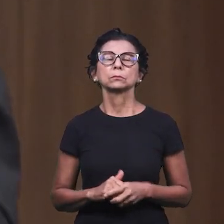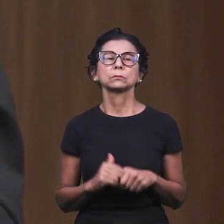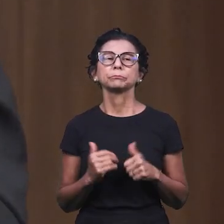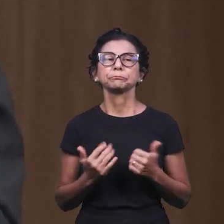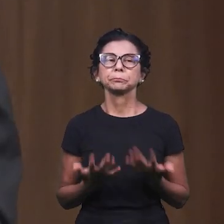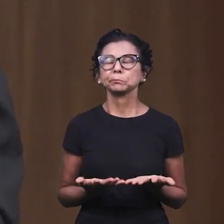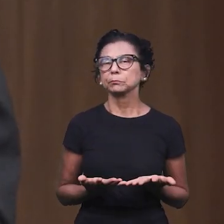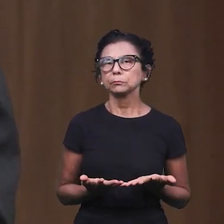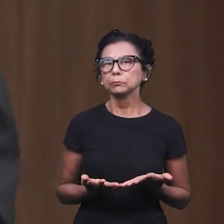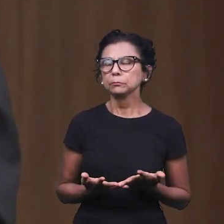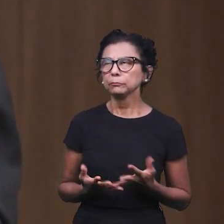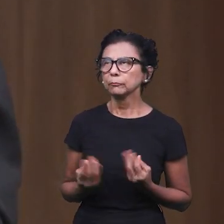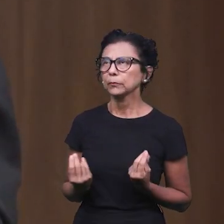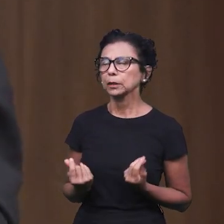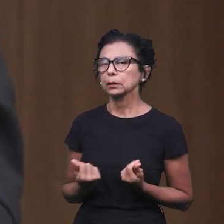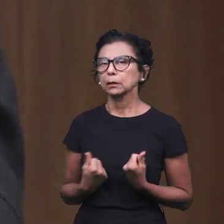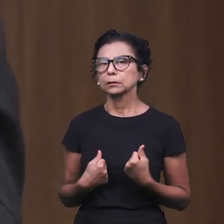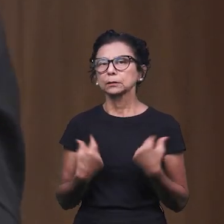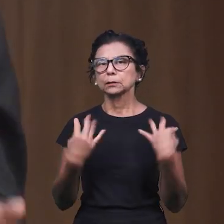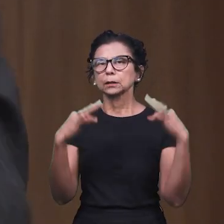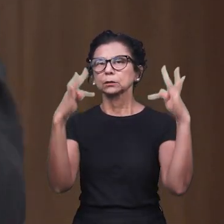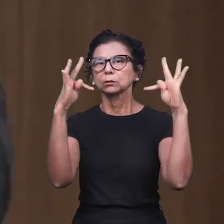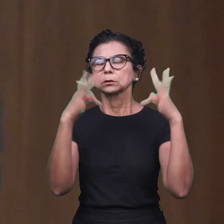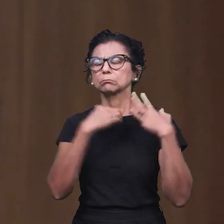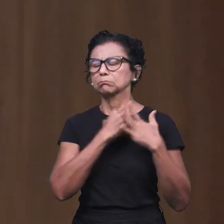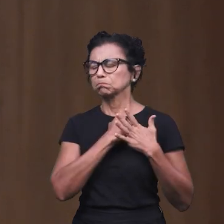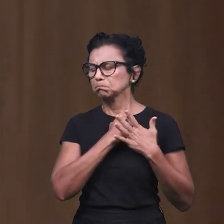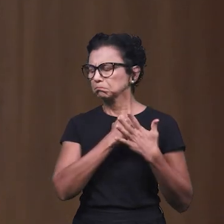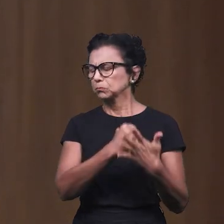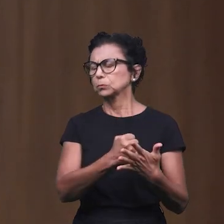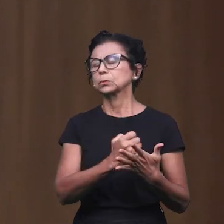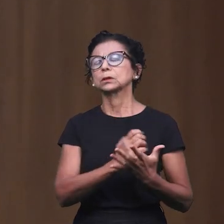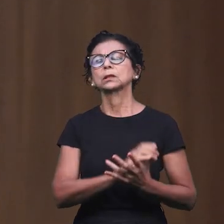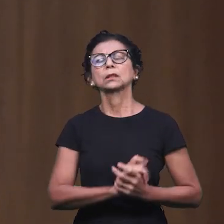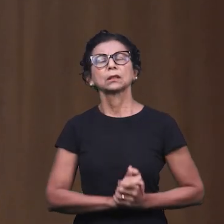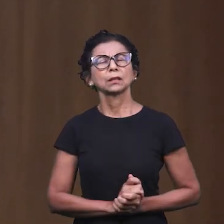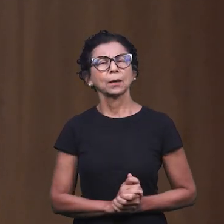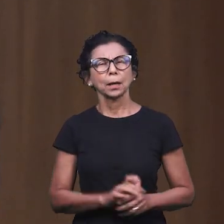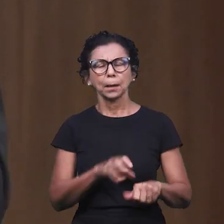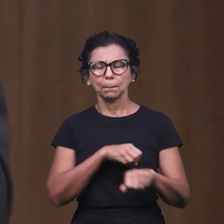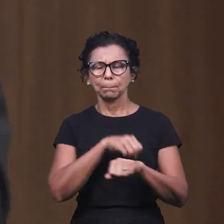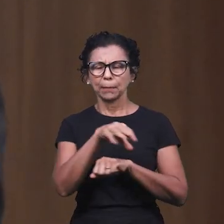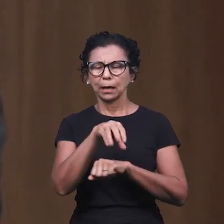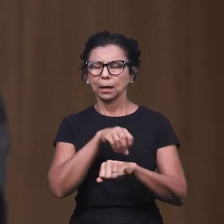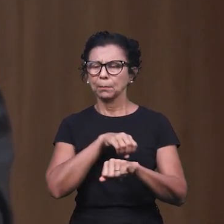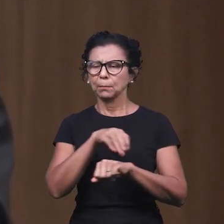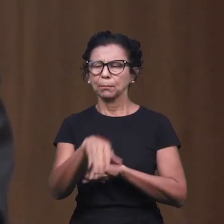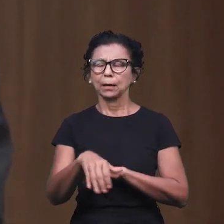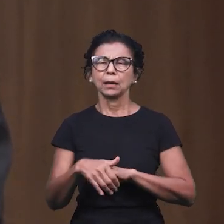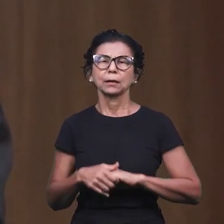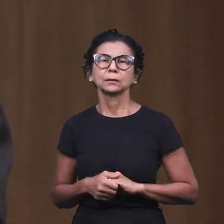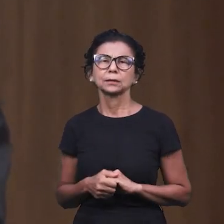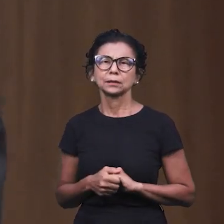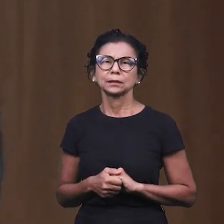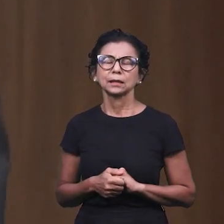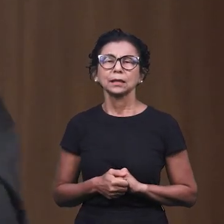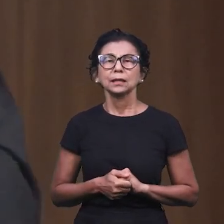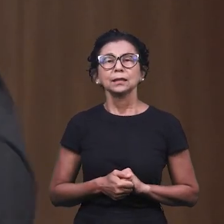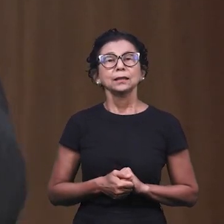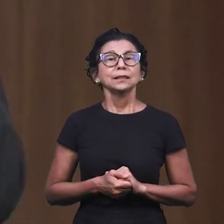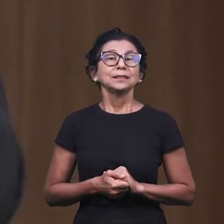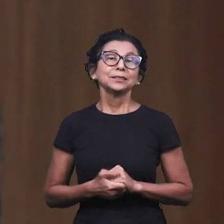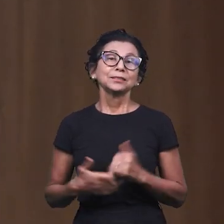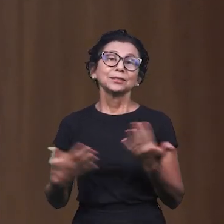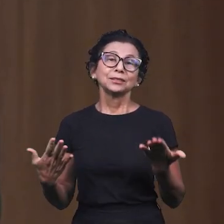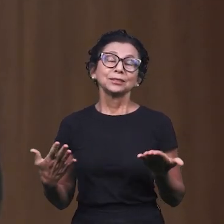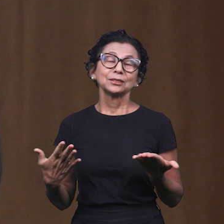essa tecnologia do satélite, às vezes você ia para outro lugar e lá estava se vivendo outro momento, enfim. Hoje não. Hoje você